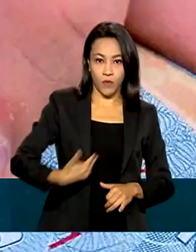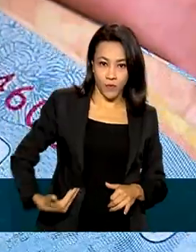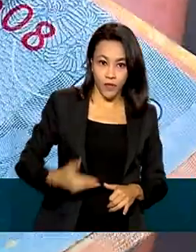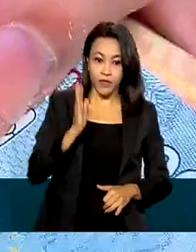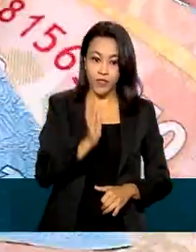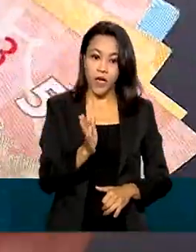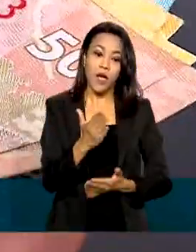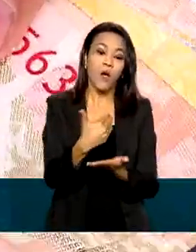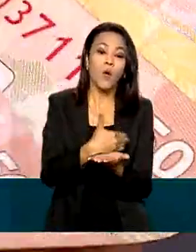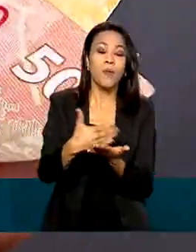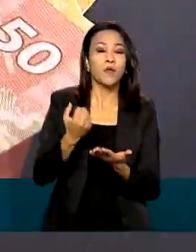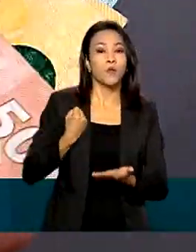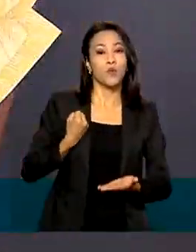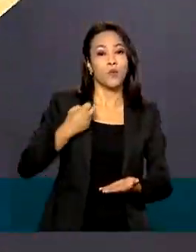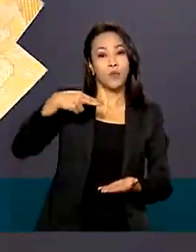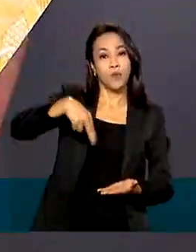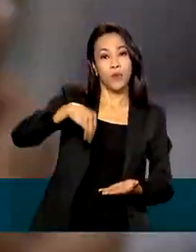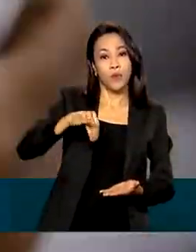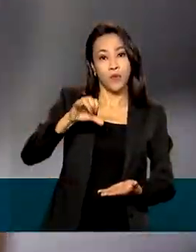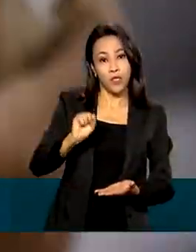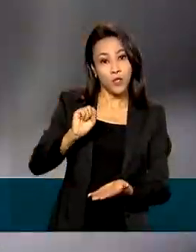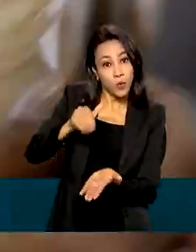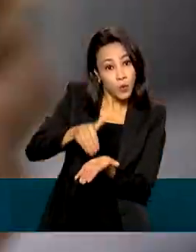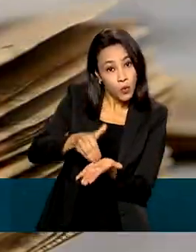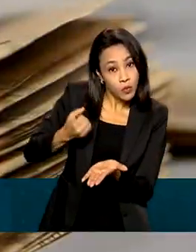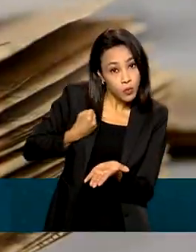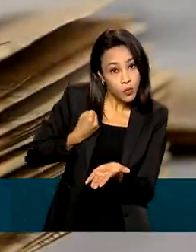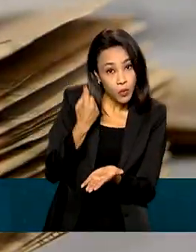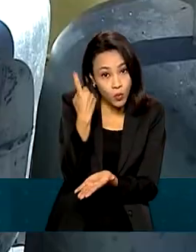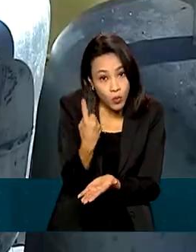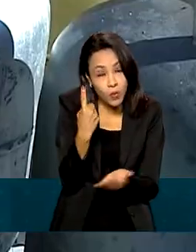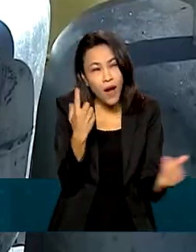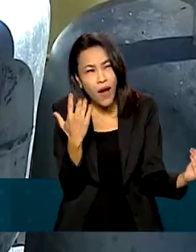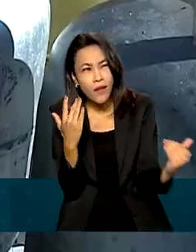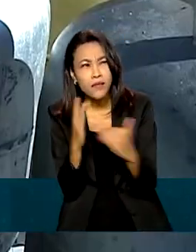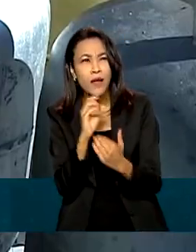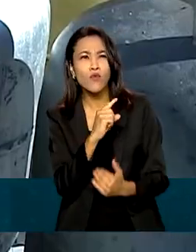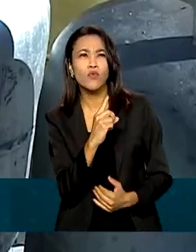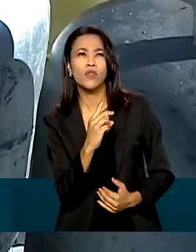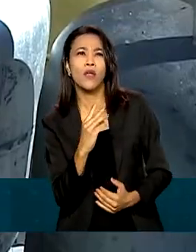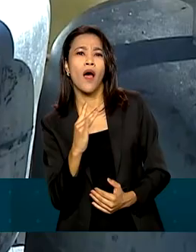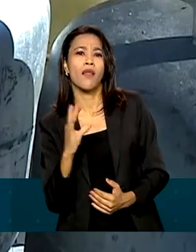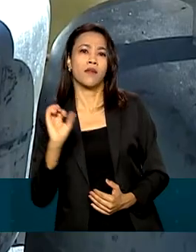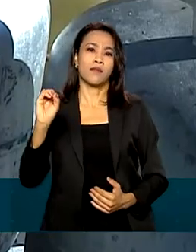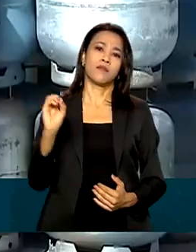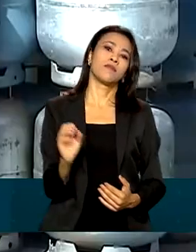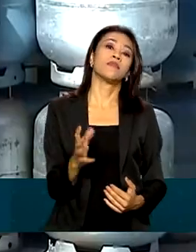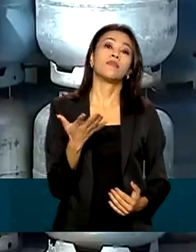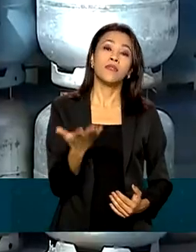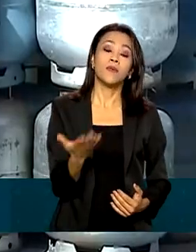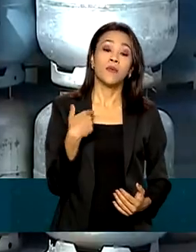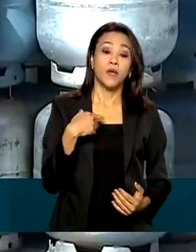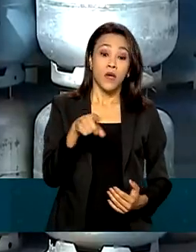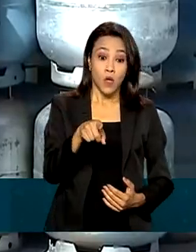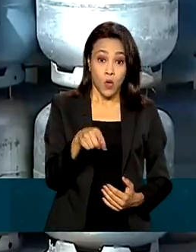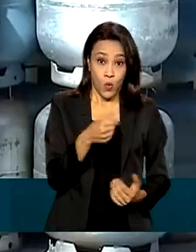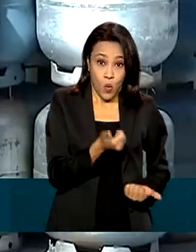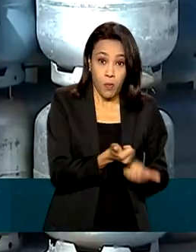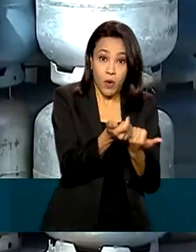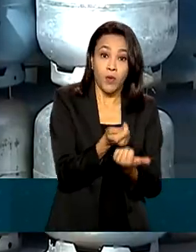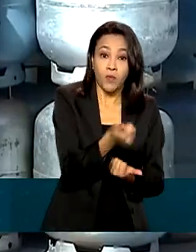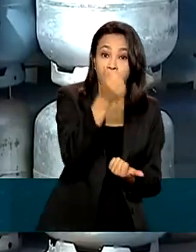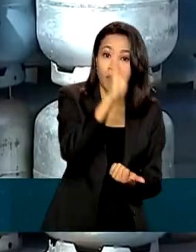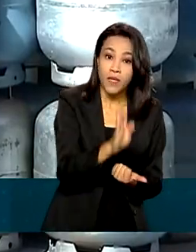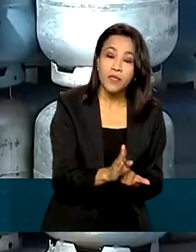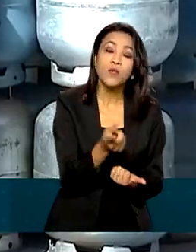beneficiários com o NIS final 1 até chegar àqueles com o NIS final 0 no dia 25 de outubro. No caso do Auxílio Brasil, o